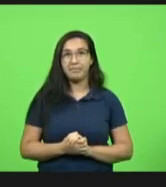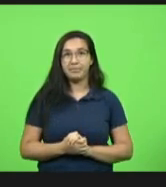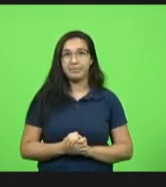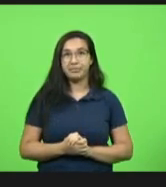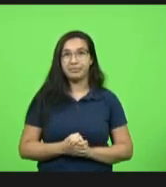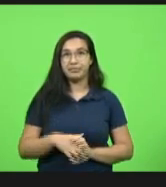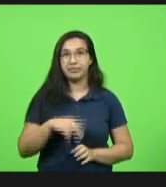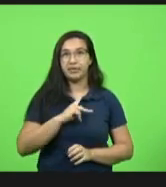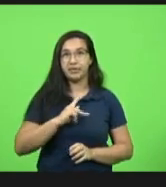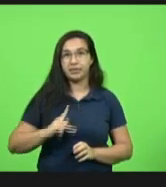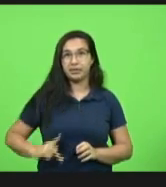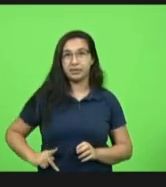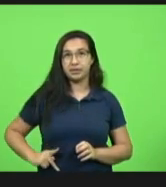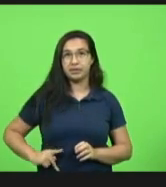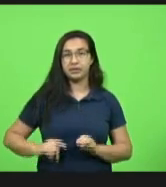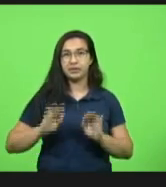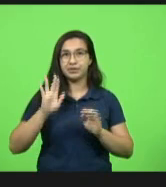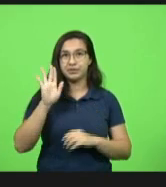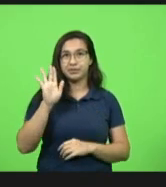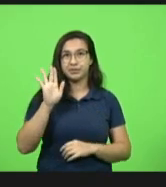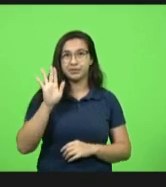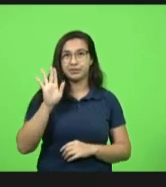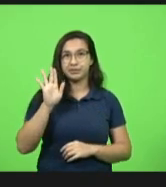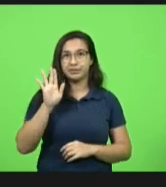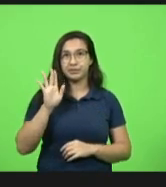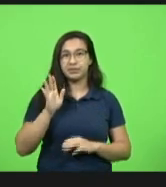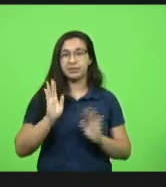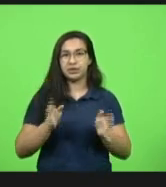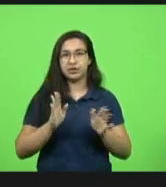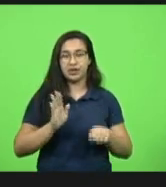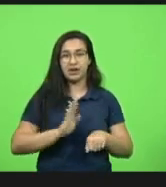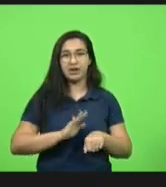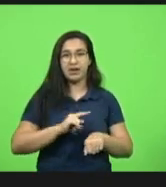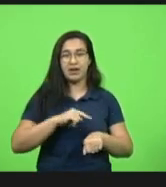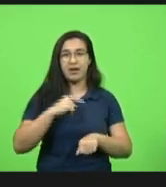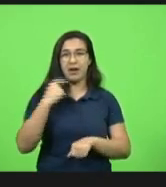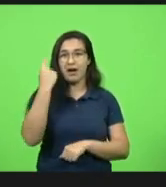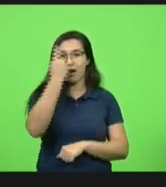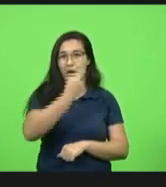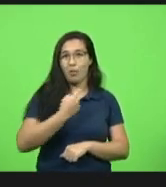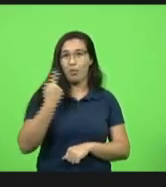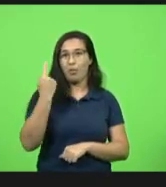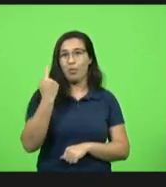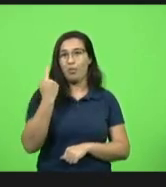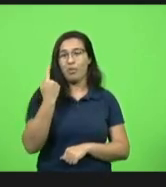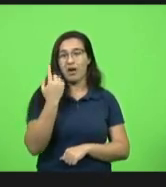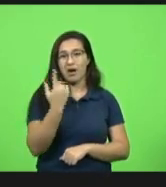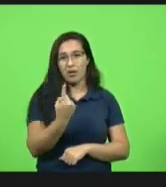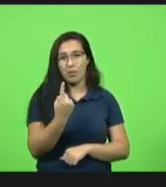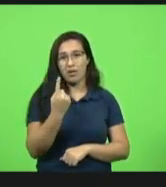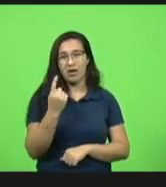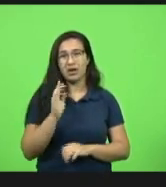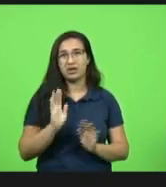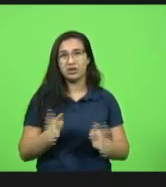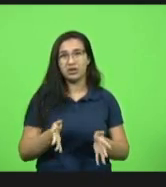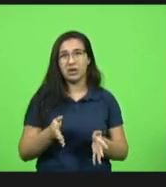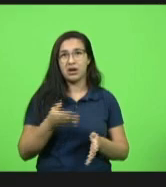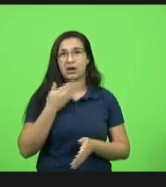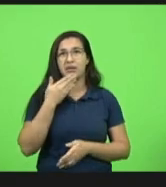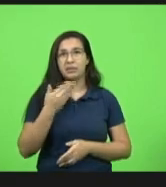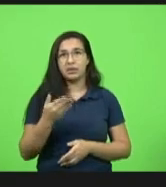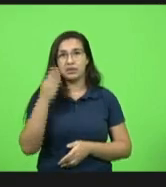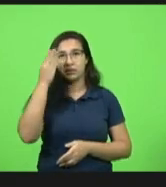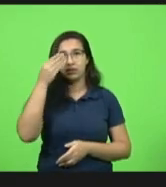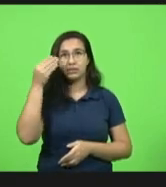Presidente, uma questão de ordem, senhor presidente. Questão de ordem, deputado. Nós estamos aqui há mais de uma hora discutindo, eu sei que isso é parlamento. Agora eu peço à deputada